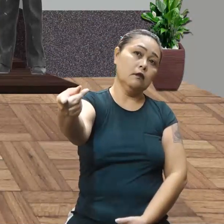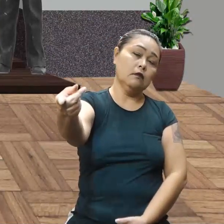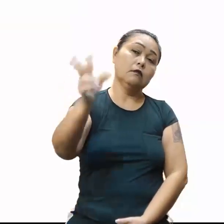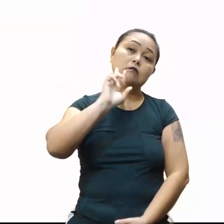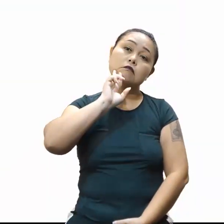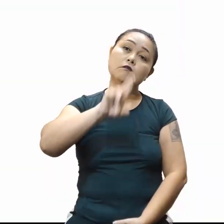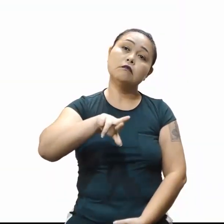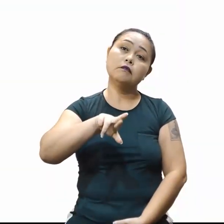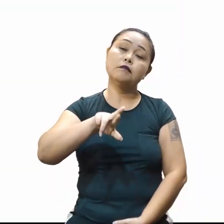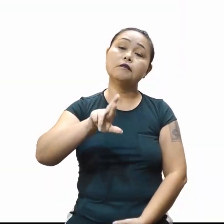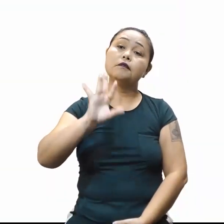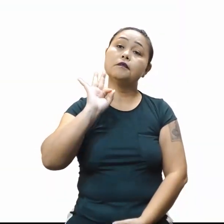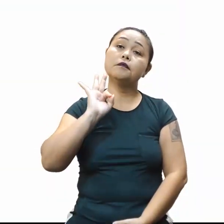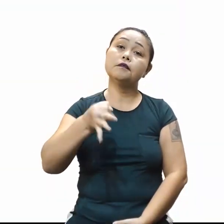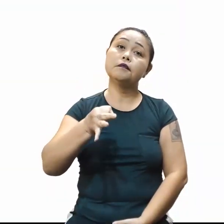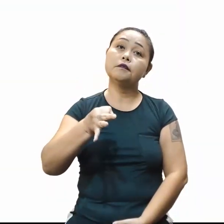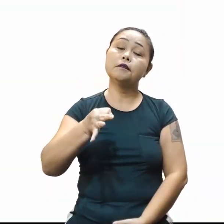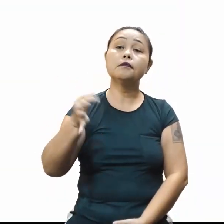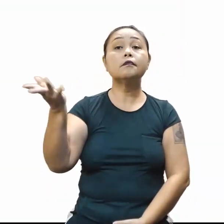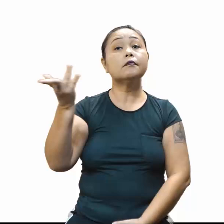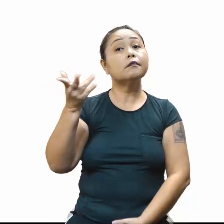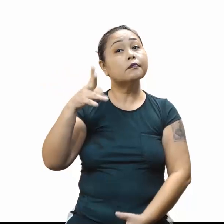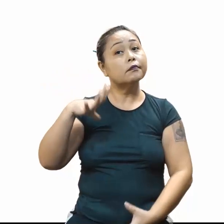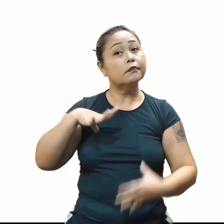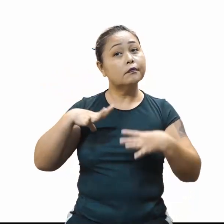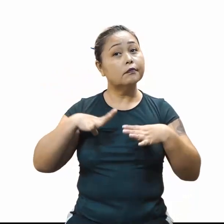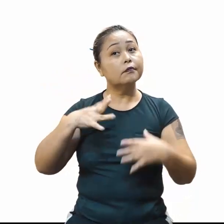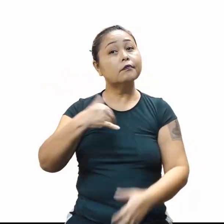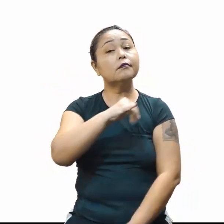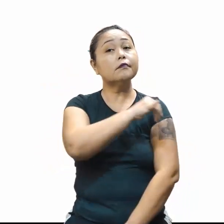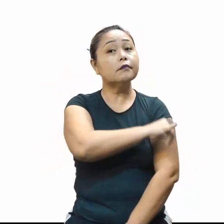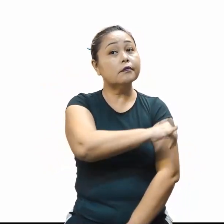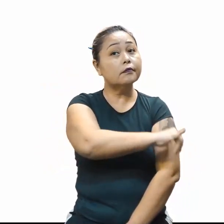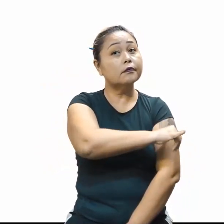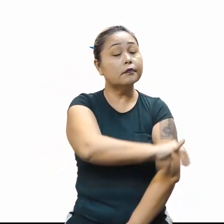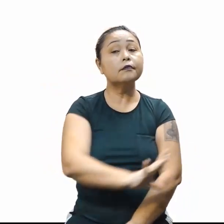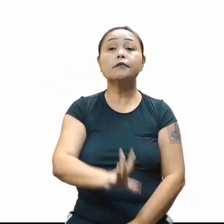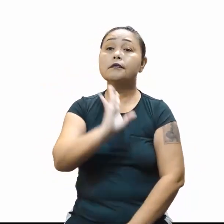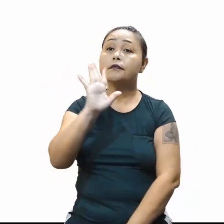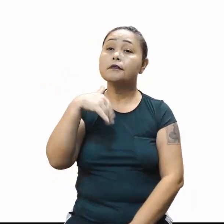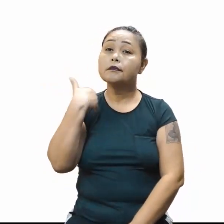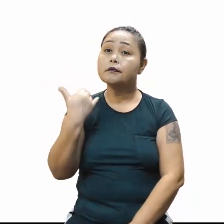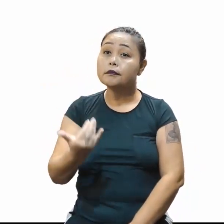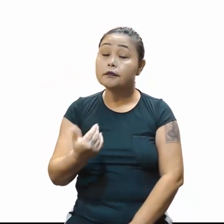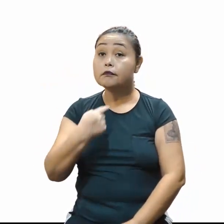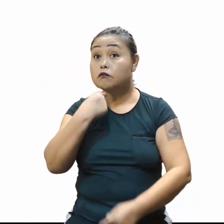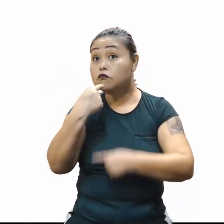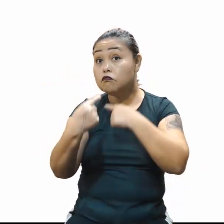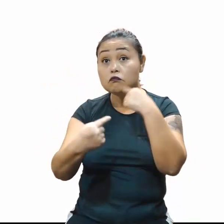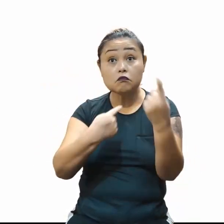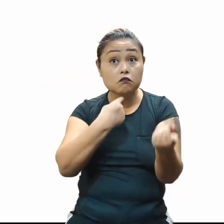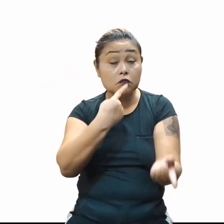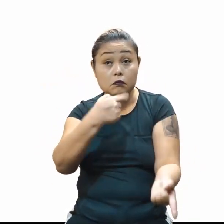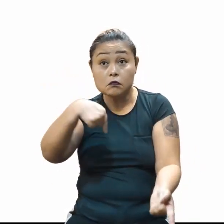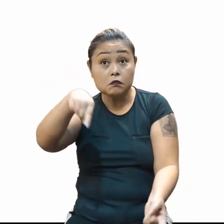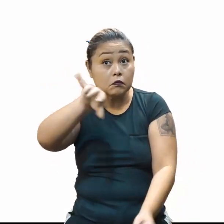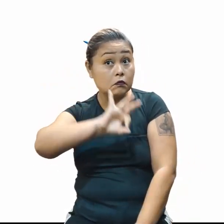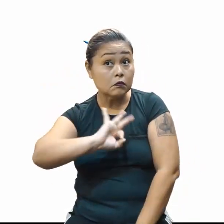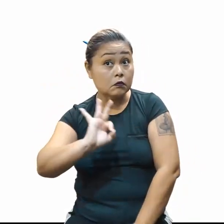Resposta correta daí é cidade do Rio de Janeiro. Então, sem dúvida para vocês,